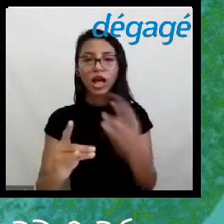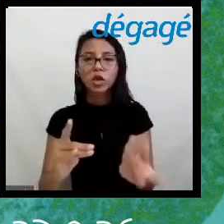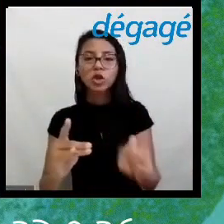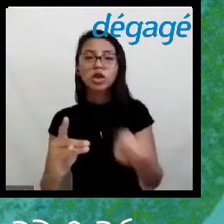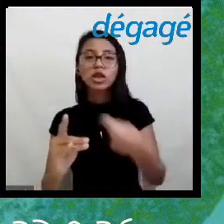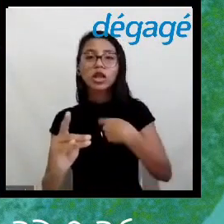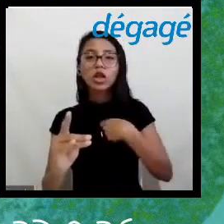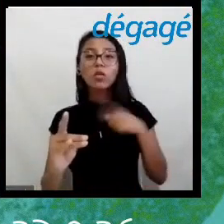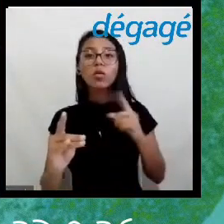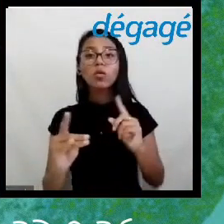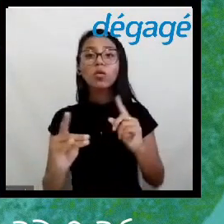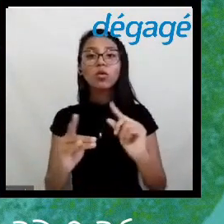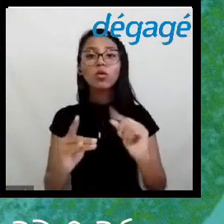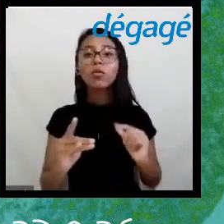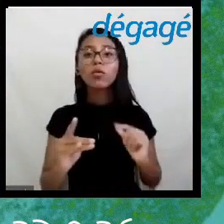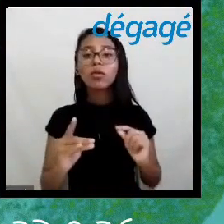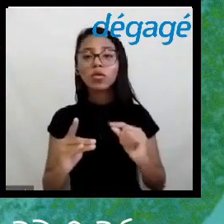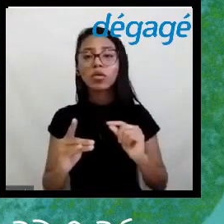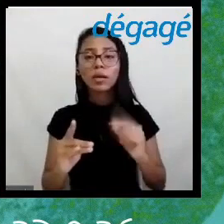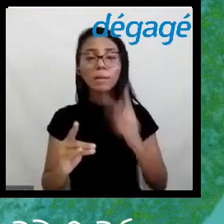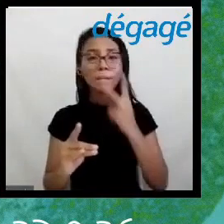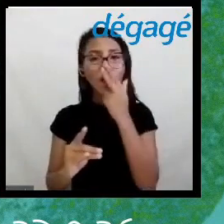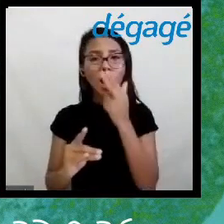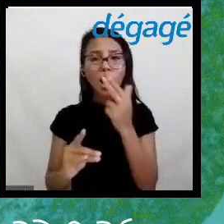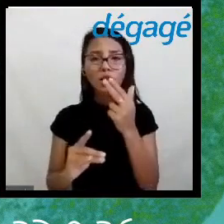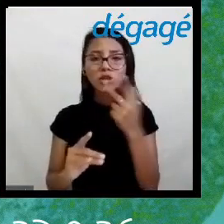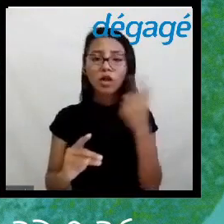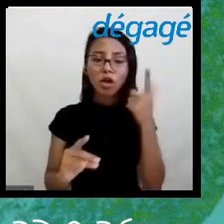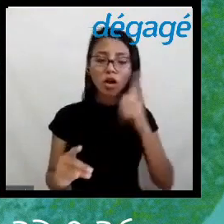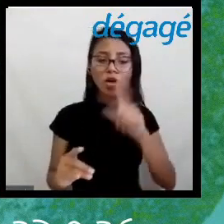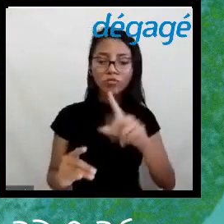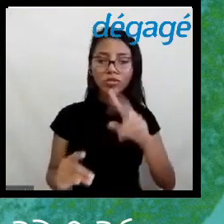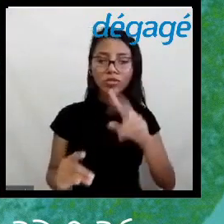e lógico que